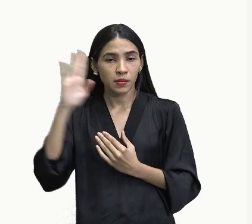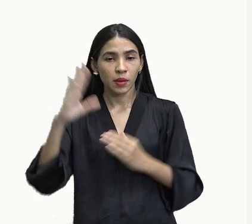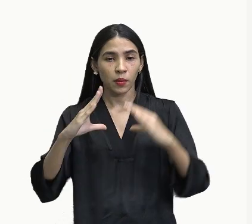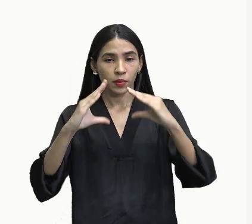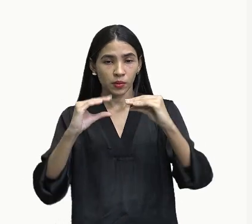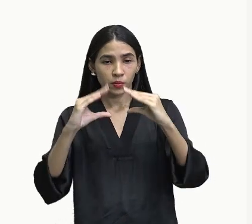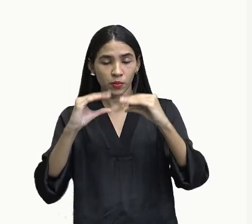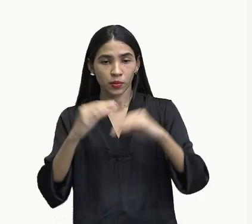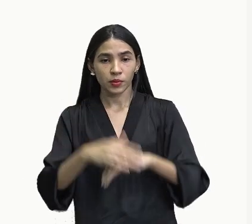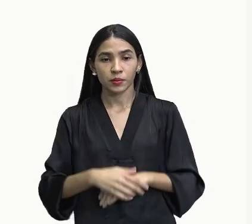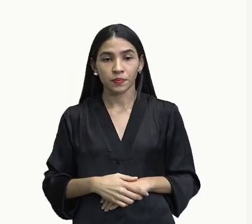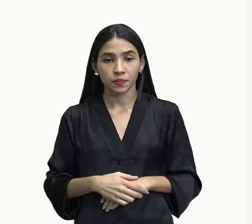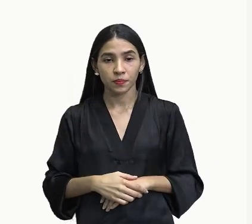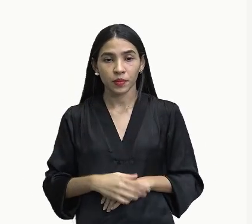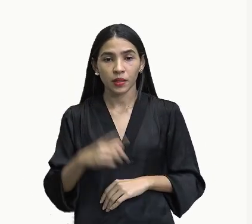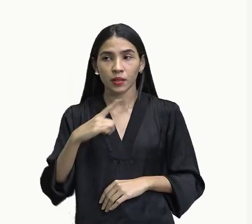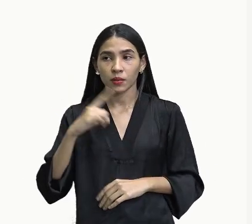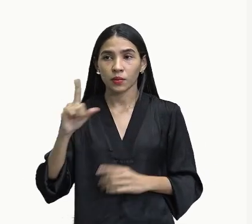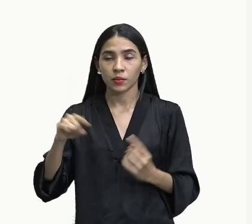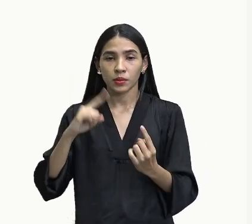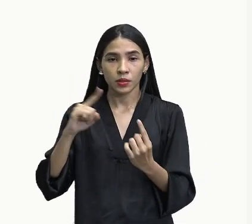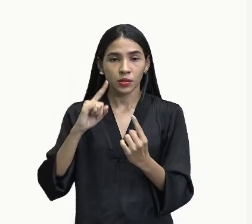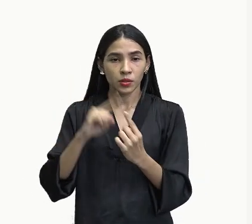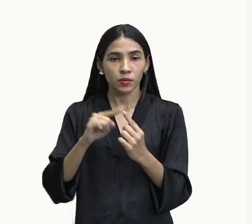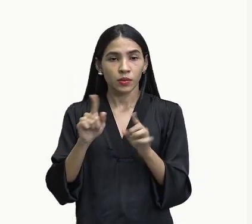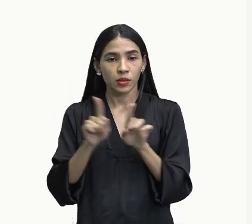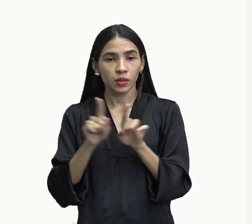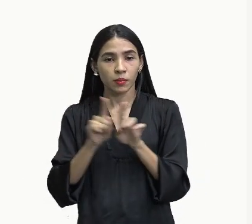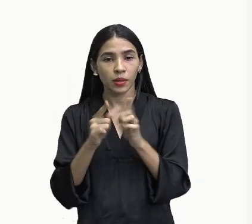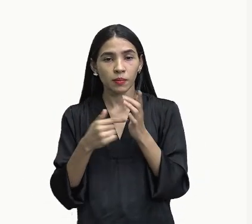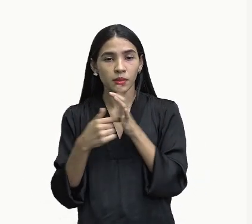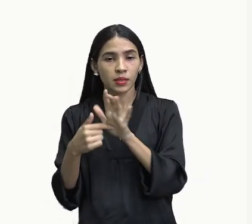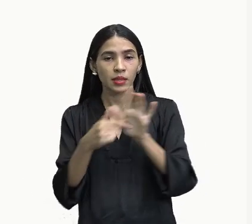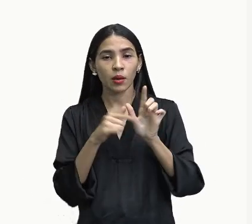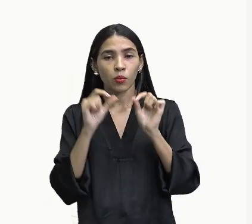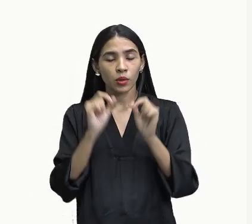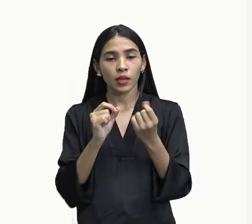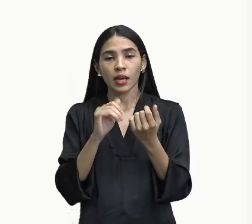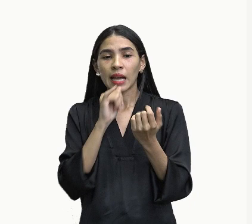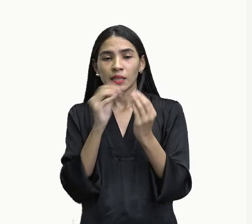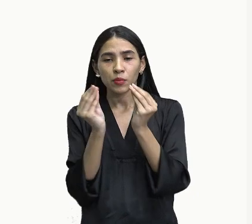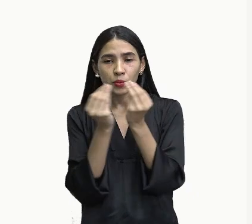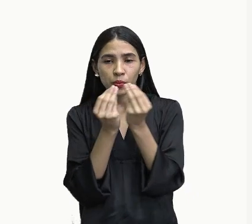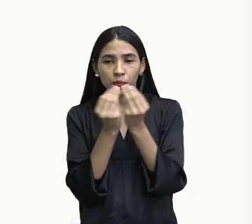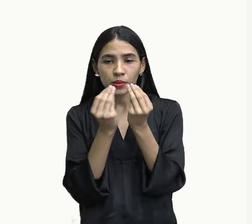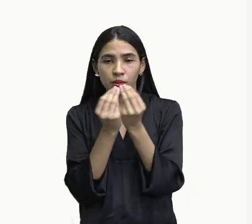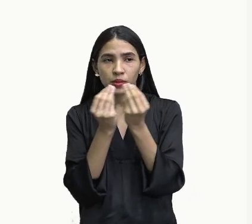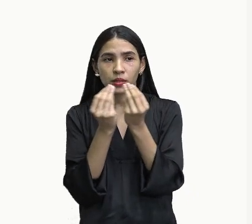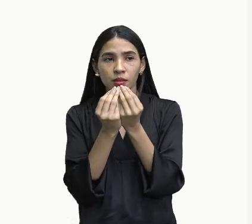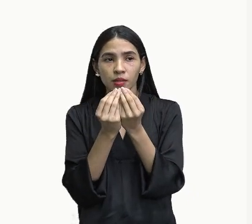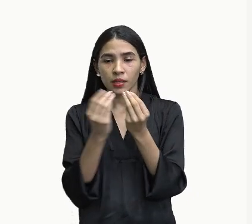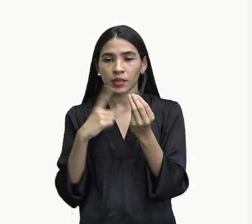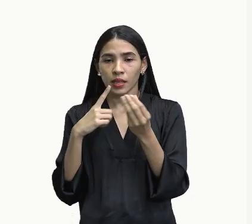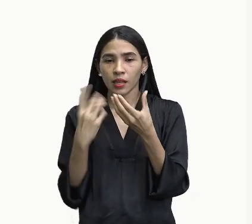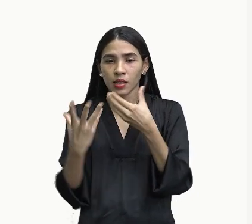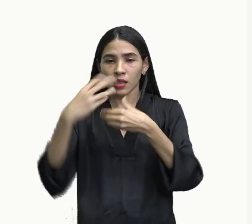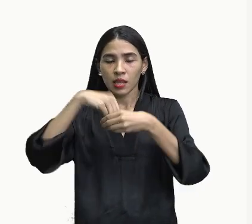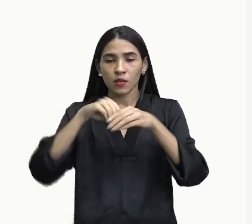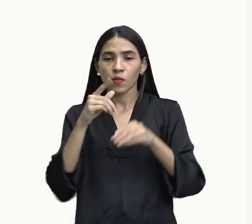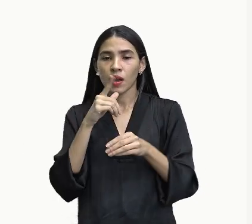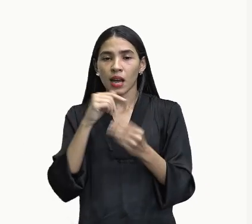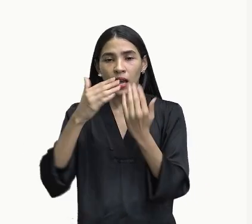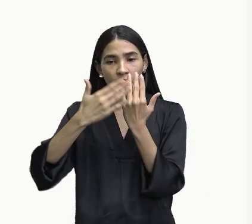com o objetivo de trazer partículas, são aquelas partículas que passam junto com a água